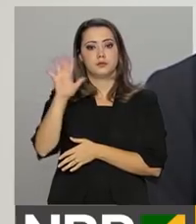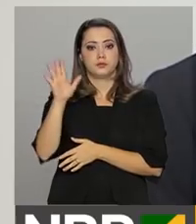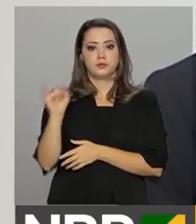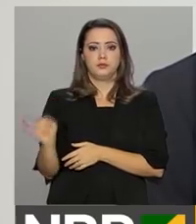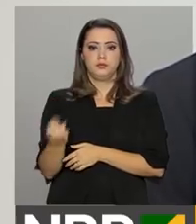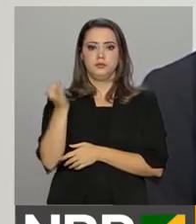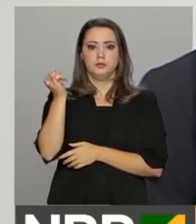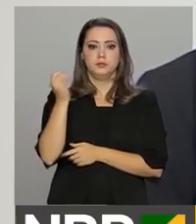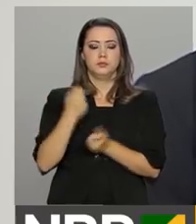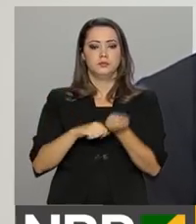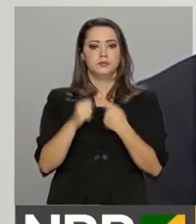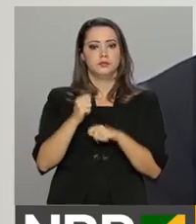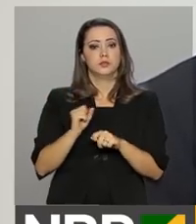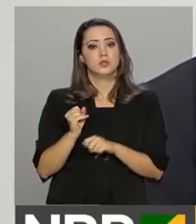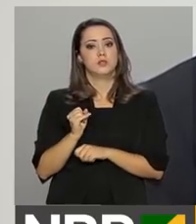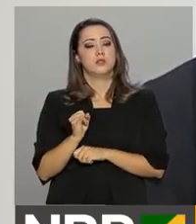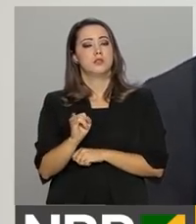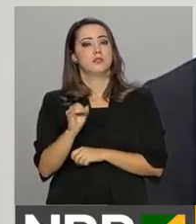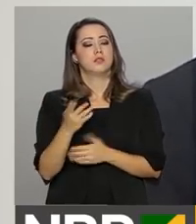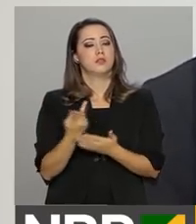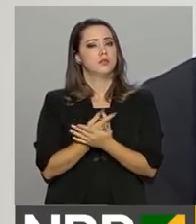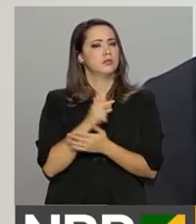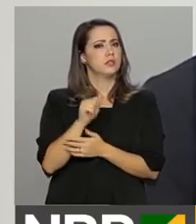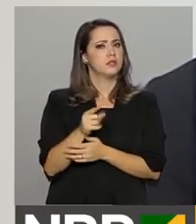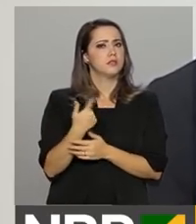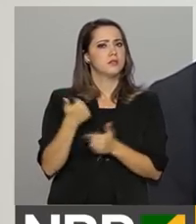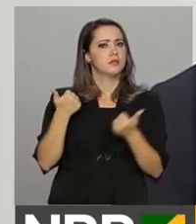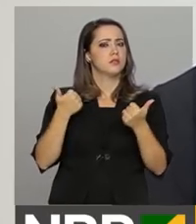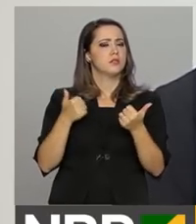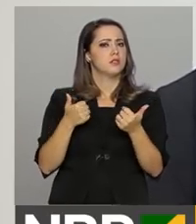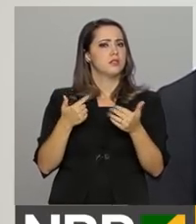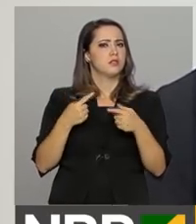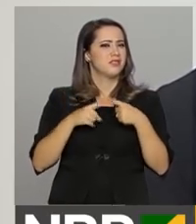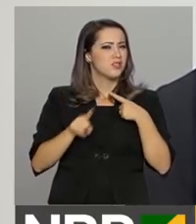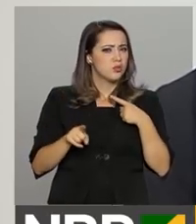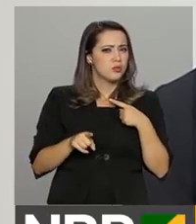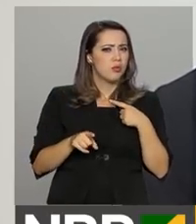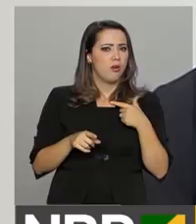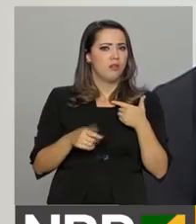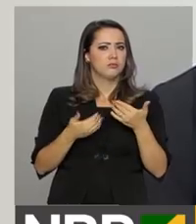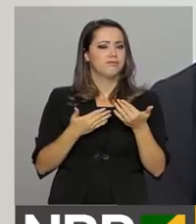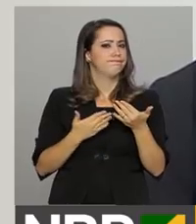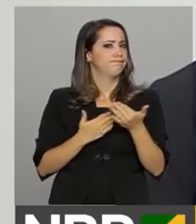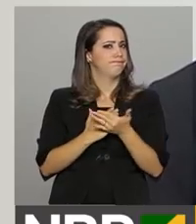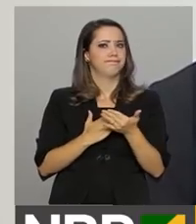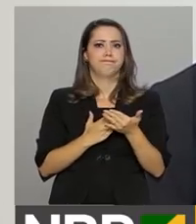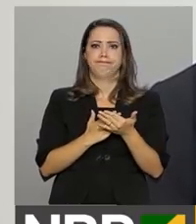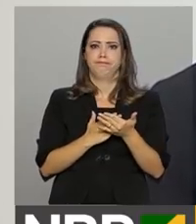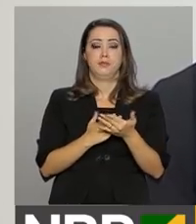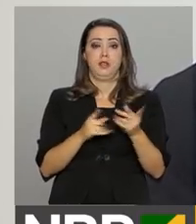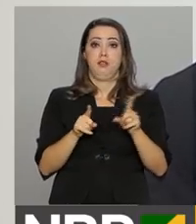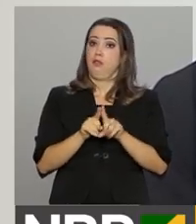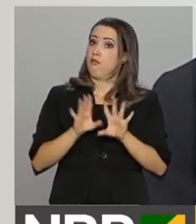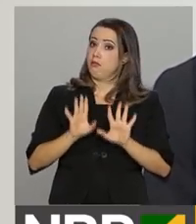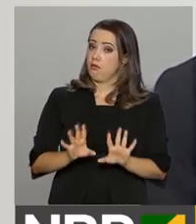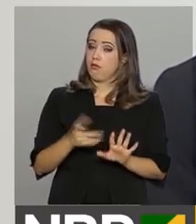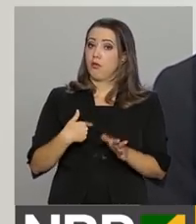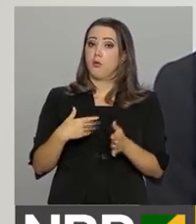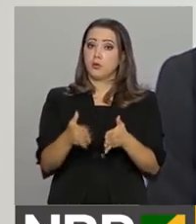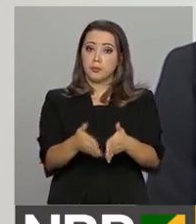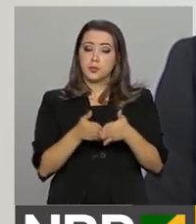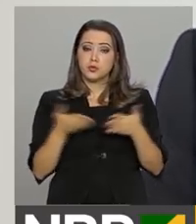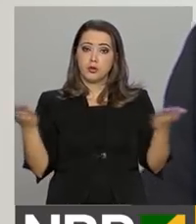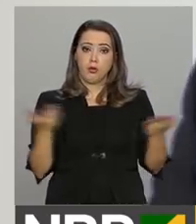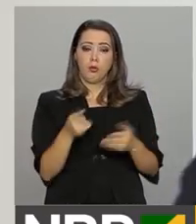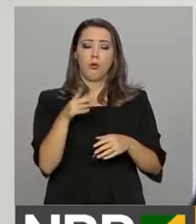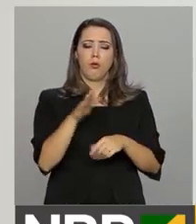juros na economia e o que acontece não aprovava será uma coisa digamos assim quase desastrosa então eu estou pleiteando isto num momento